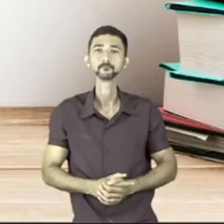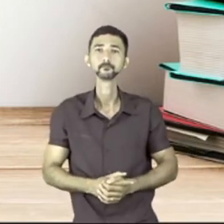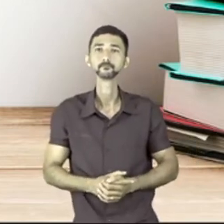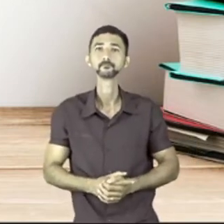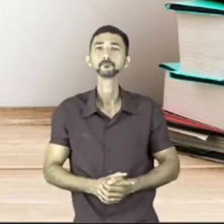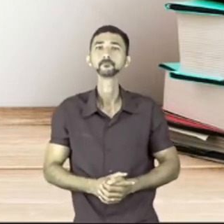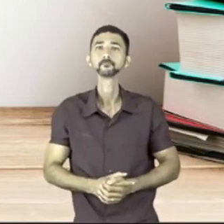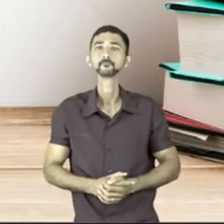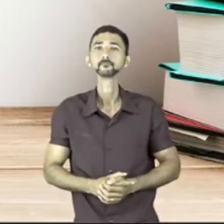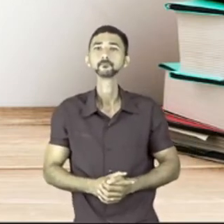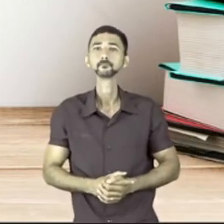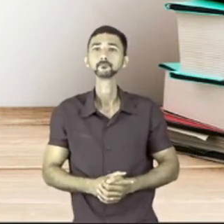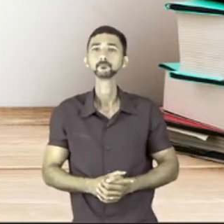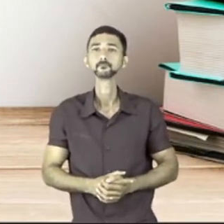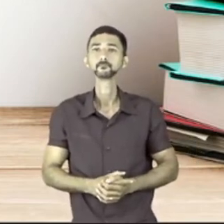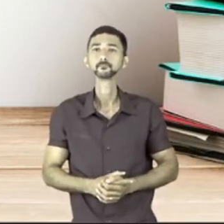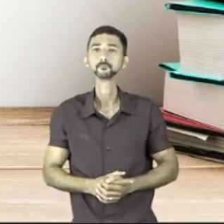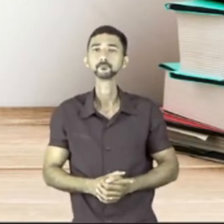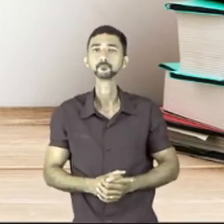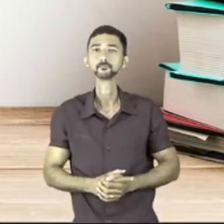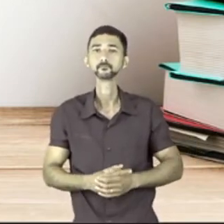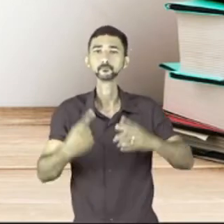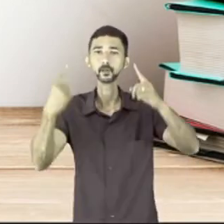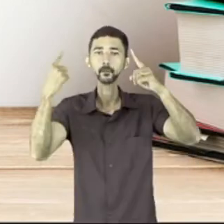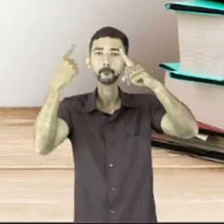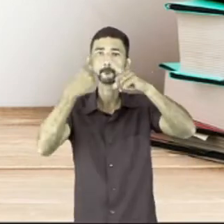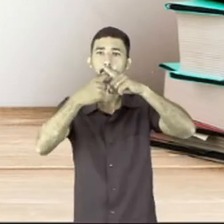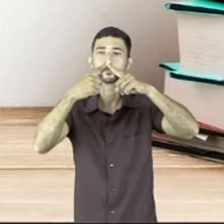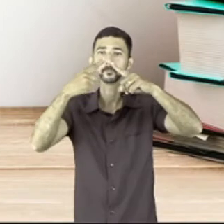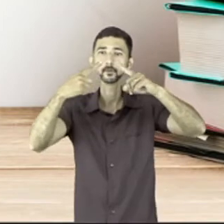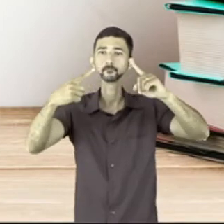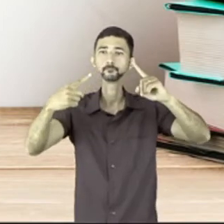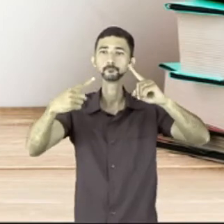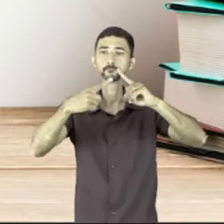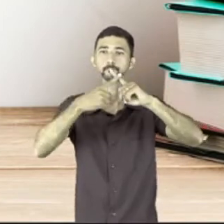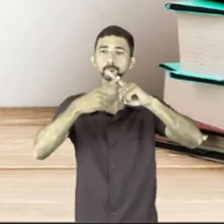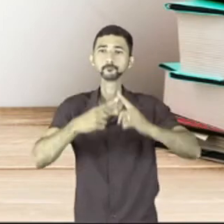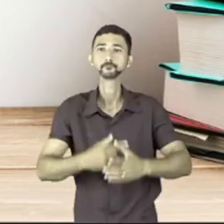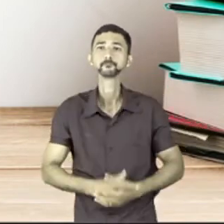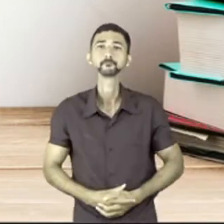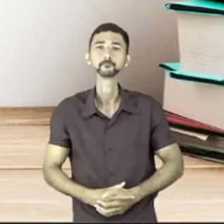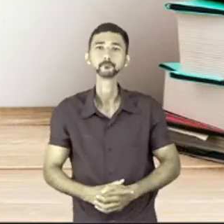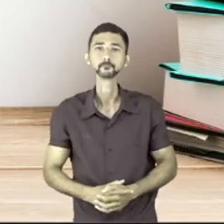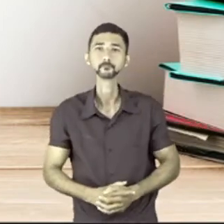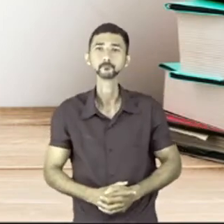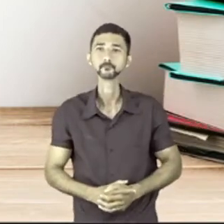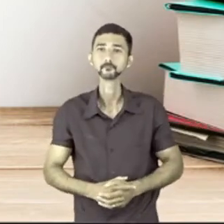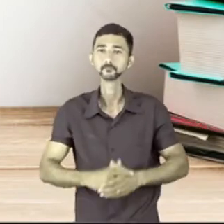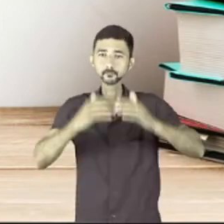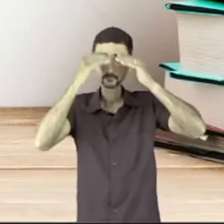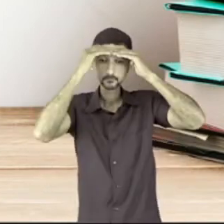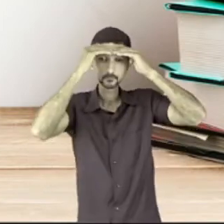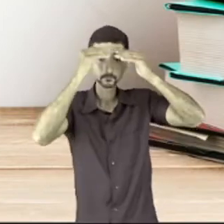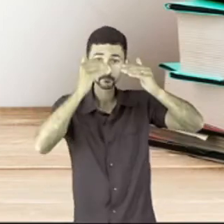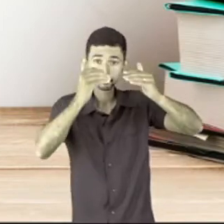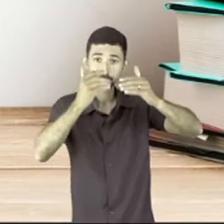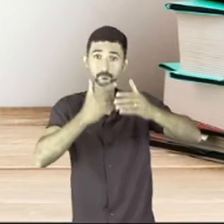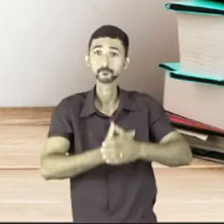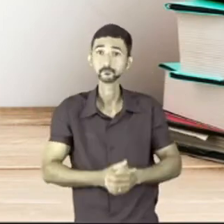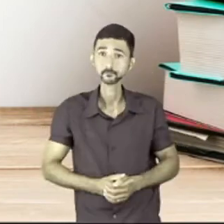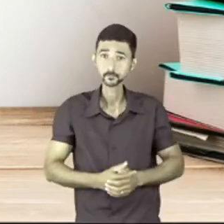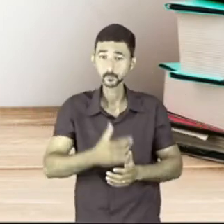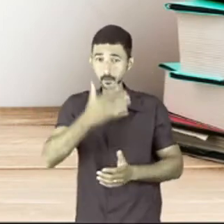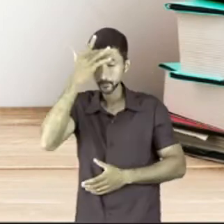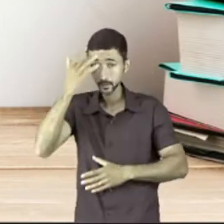delas faz na espada da outra é um cumprimento, tá? Então reparem que existe o quê? Existe o respeito